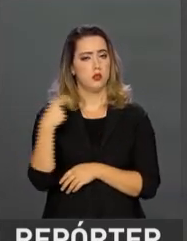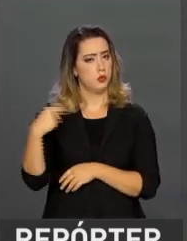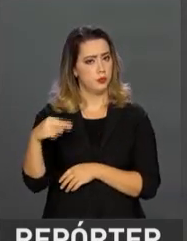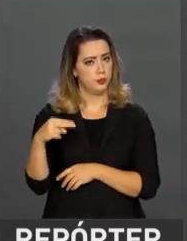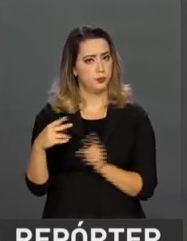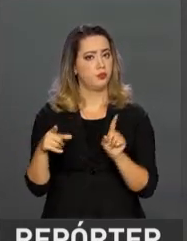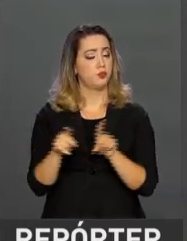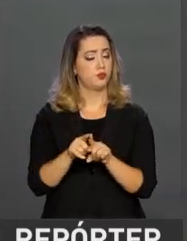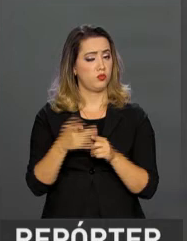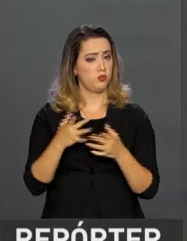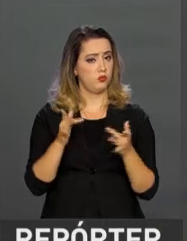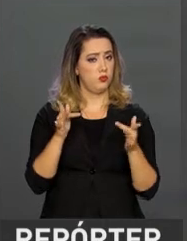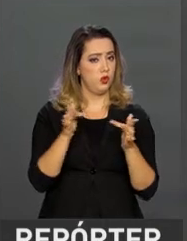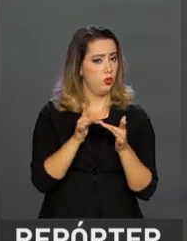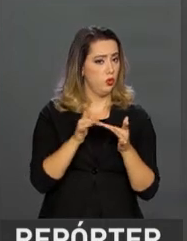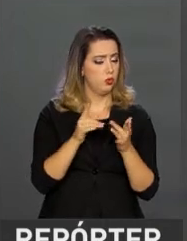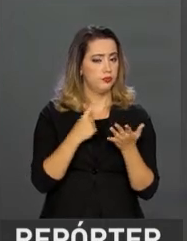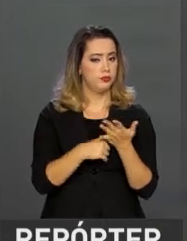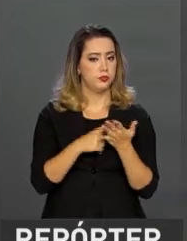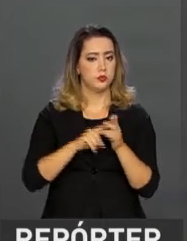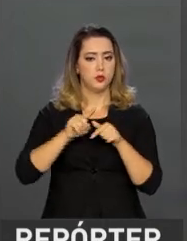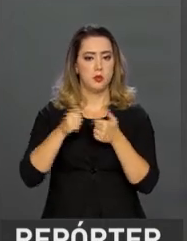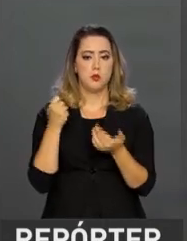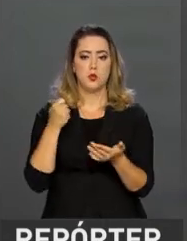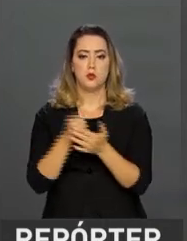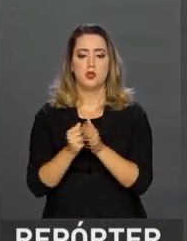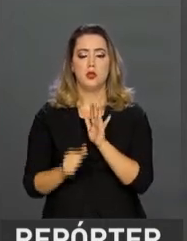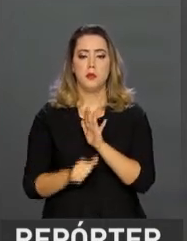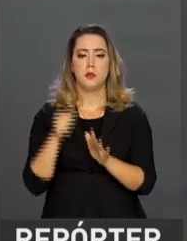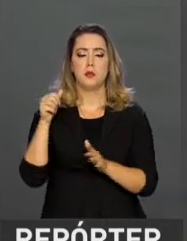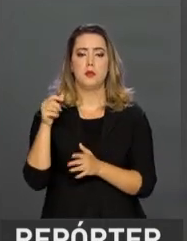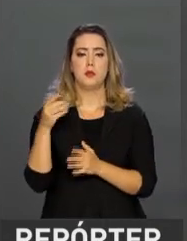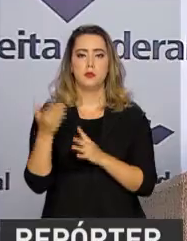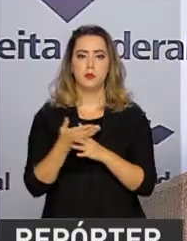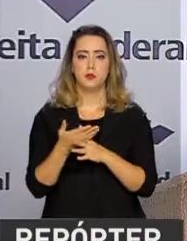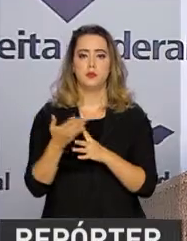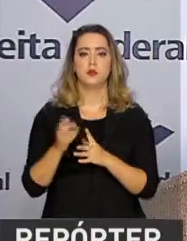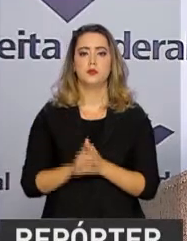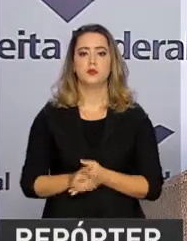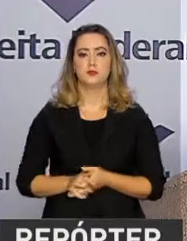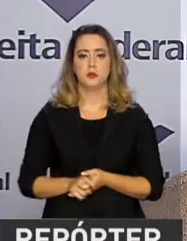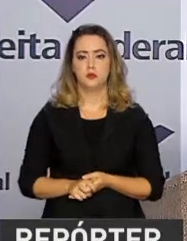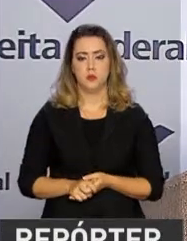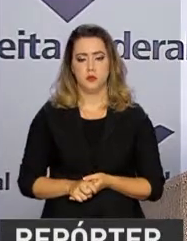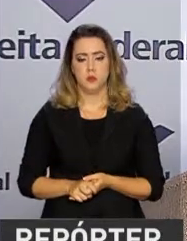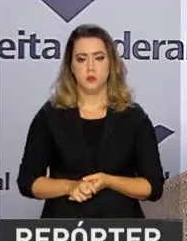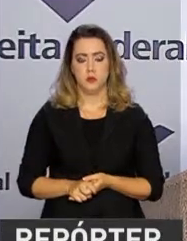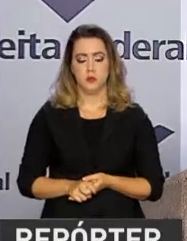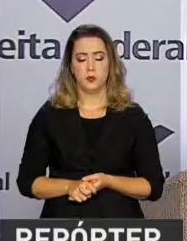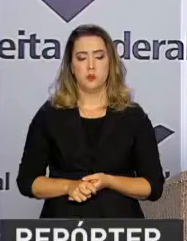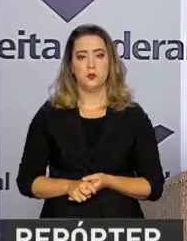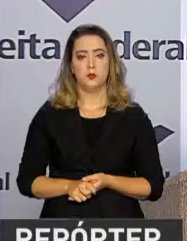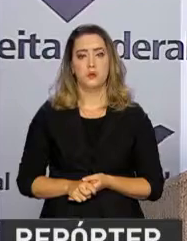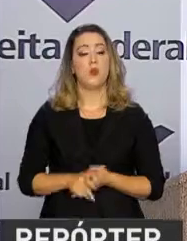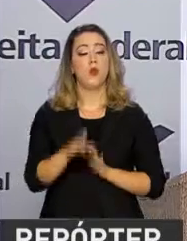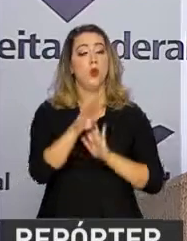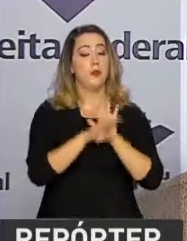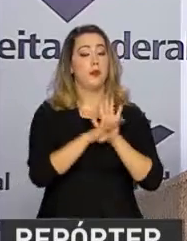a adesão só vai valer após o pagamento da primeira parcela o programa ele tem